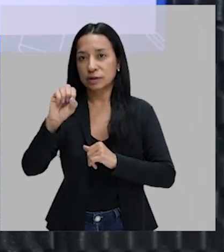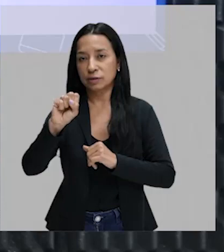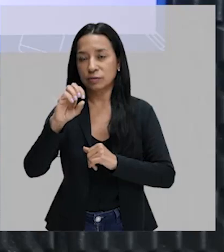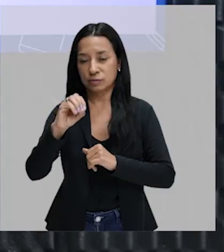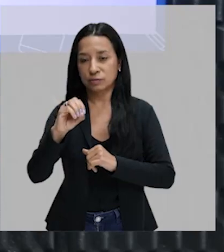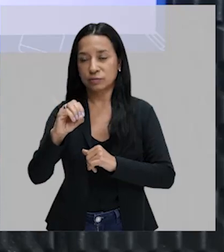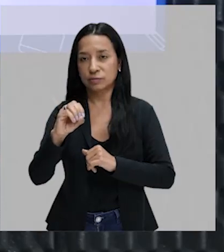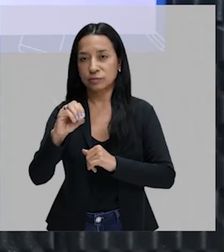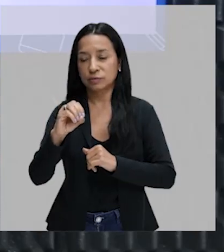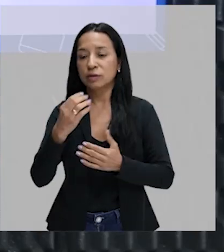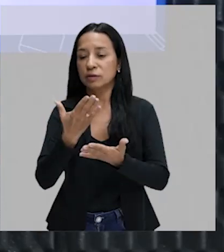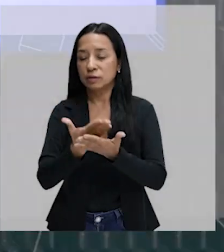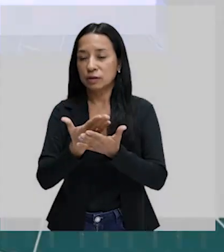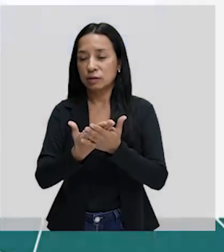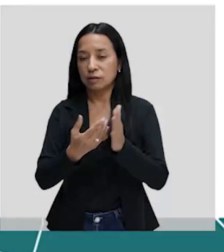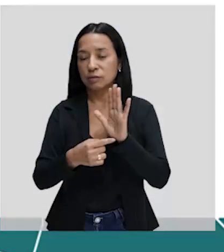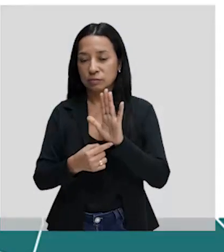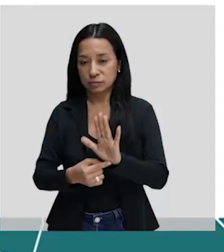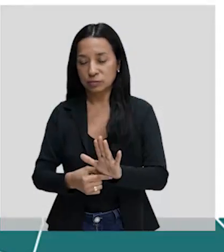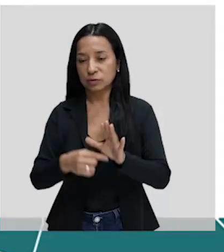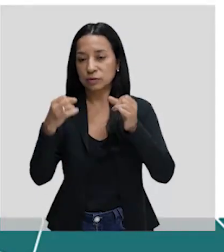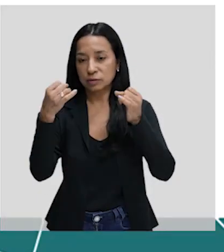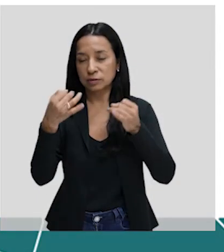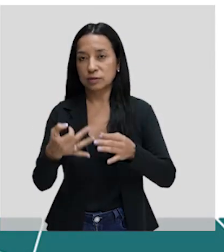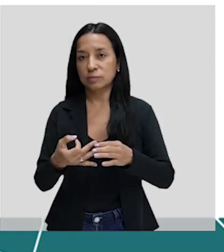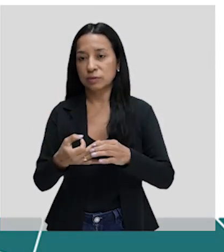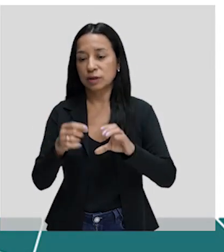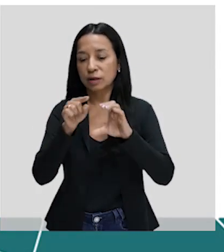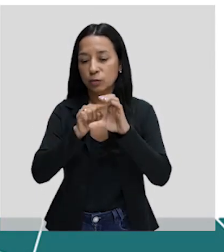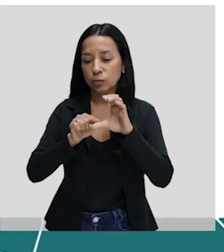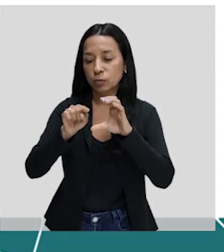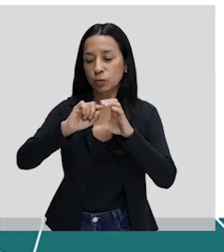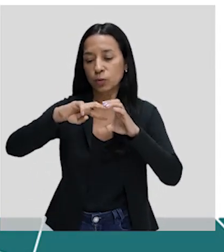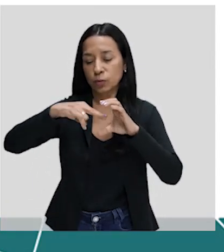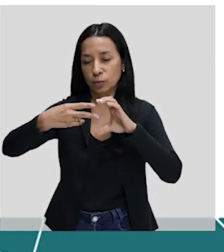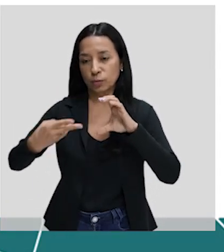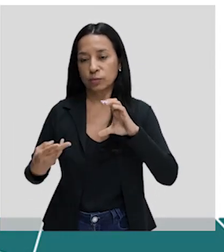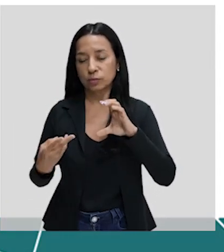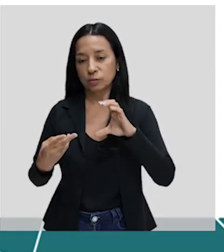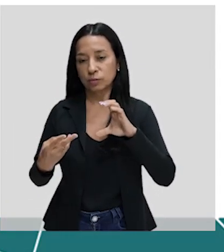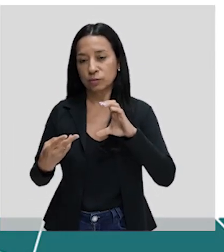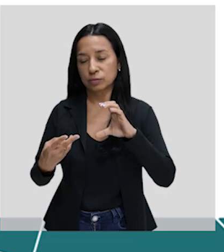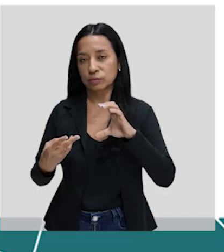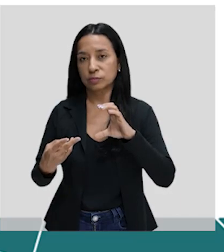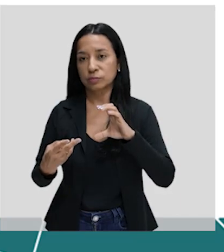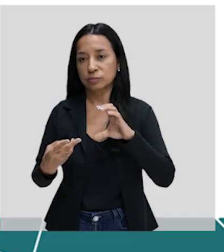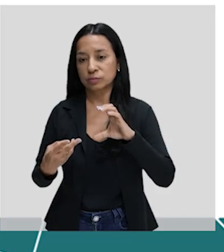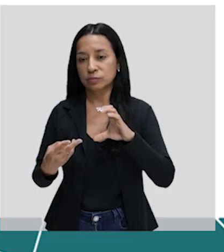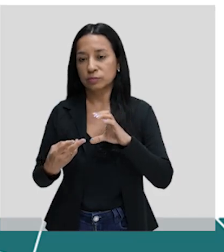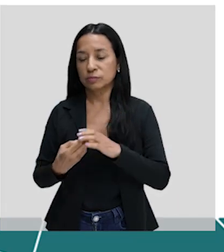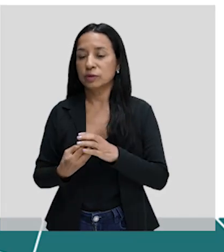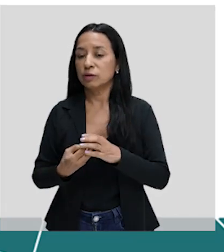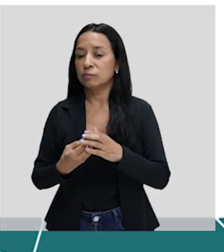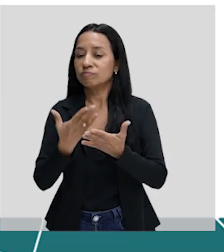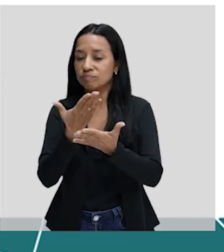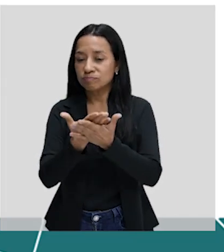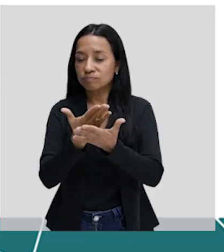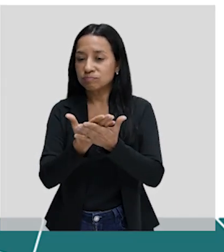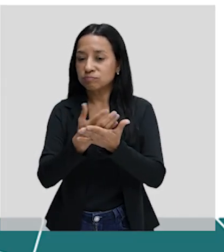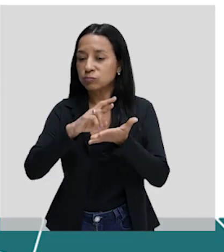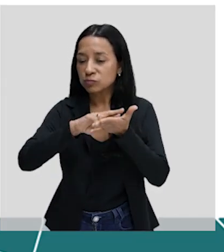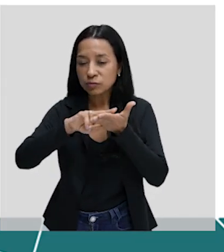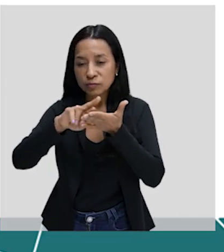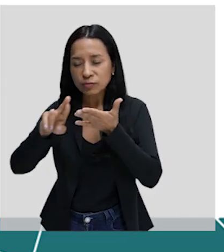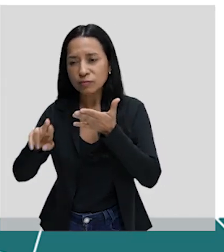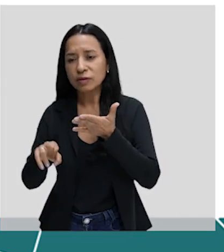e nessa aula nós vamos falar sobre núcleos e cromossomos, tá? Nós estamos numa série em que nós estamos